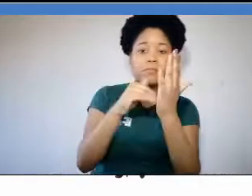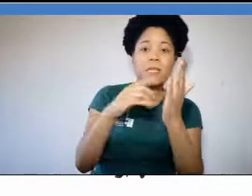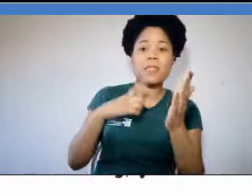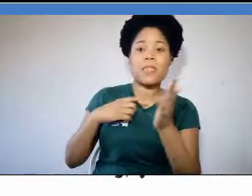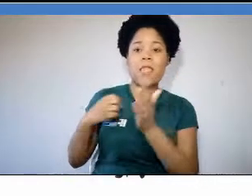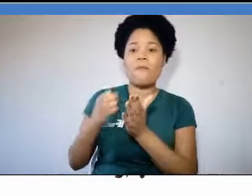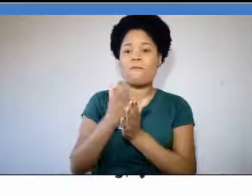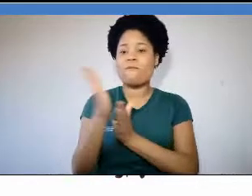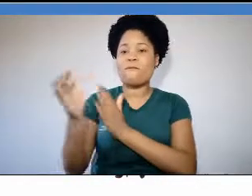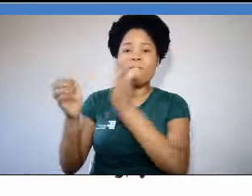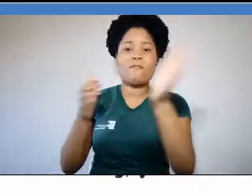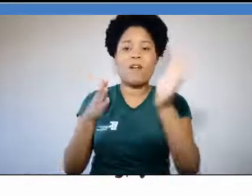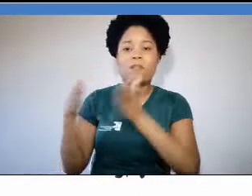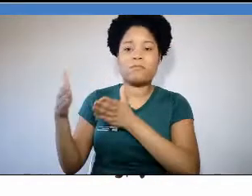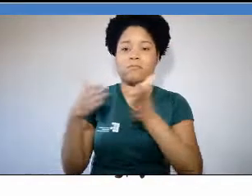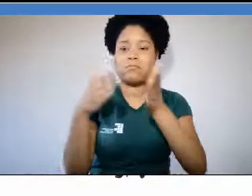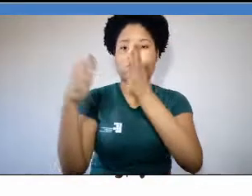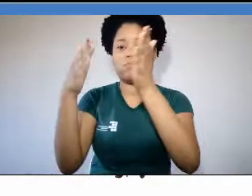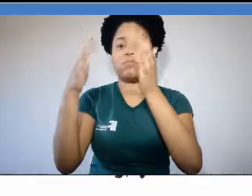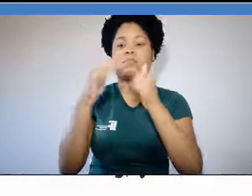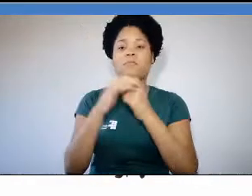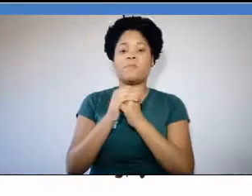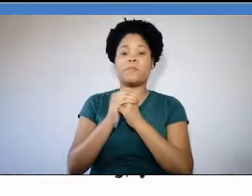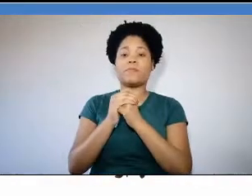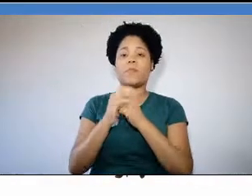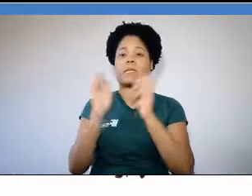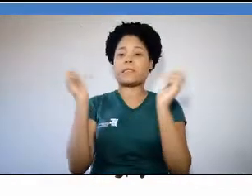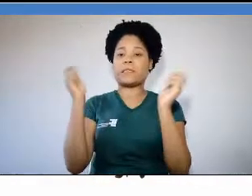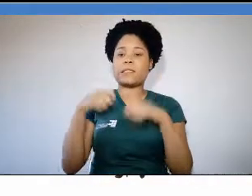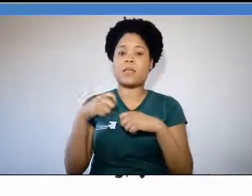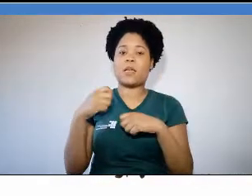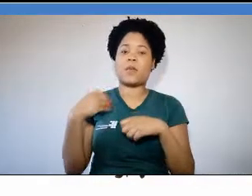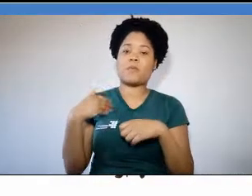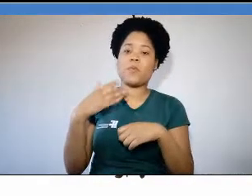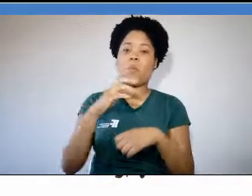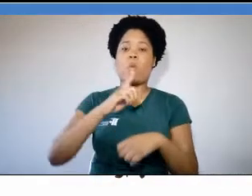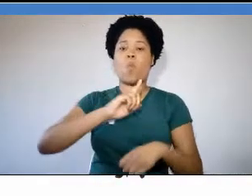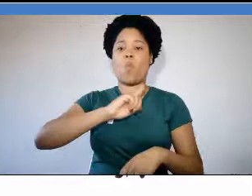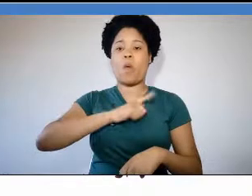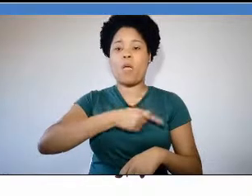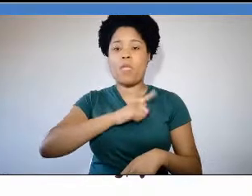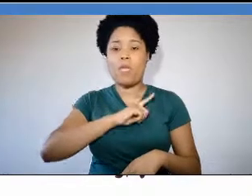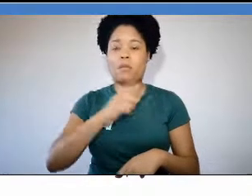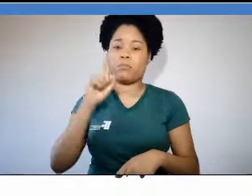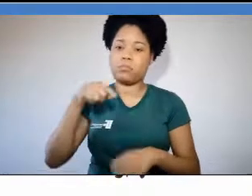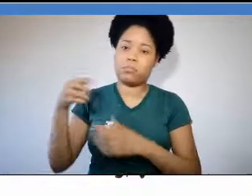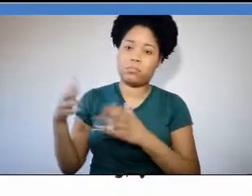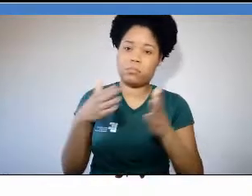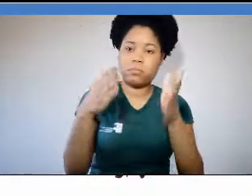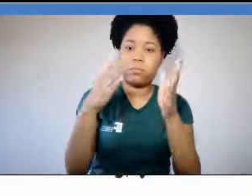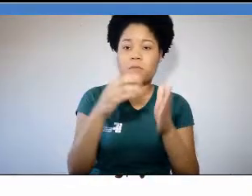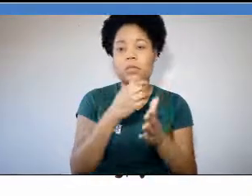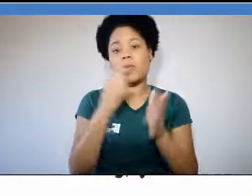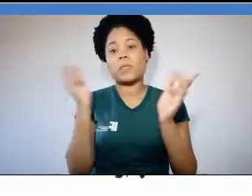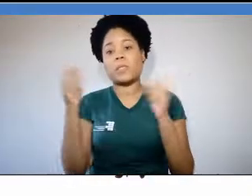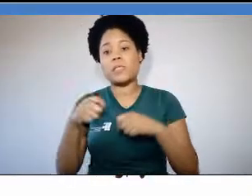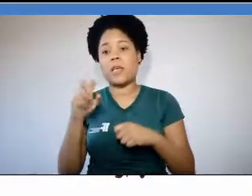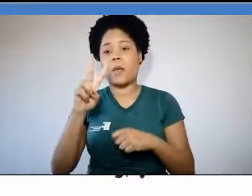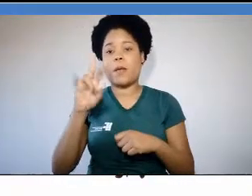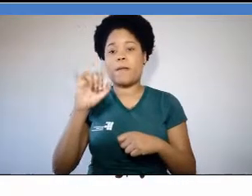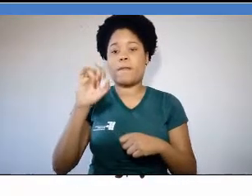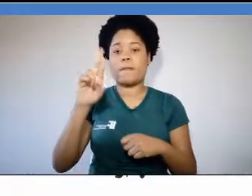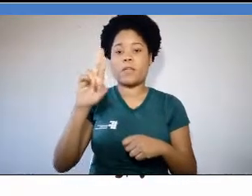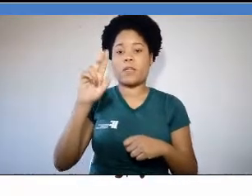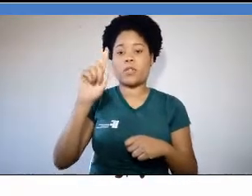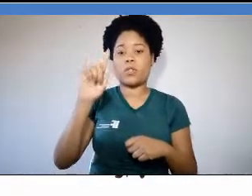tenho várias rotas para poder fazer esse trajeto. Nós podemos passar por Guanhães, que é um caminho, podemos passar